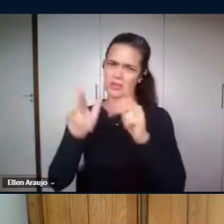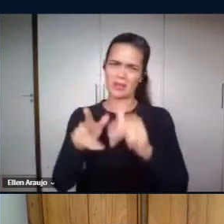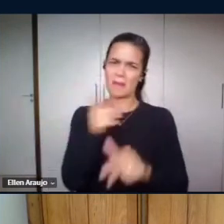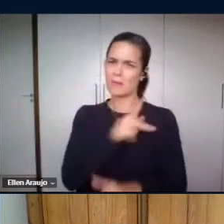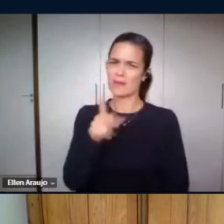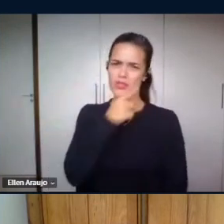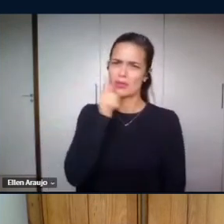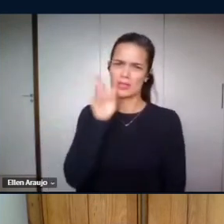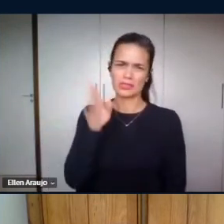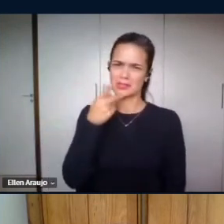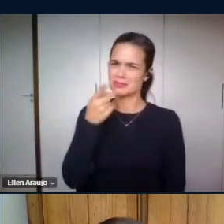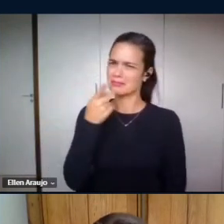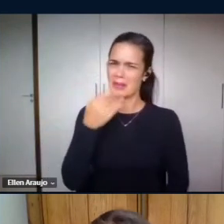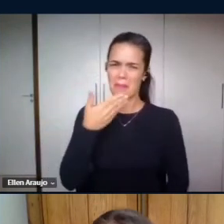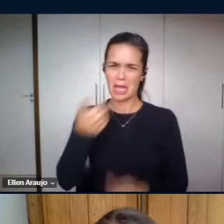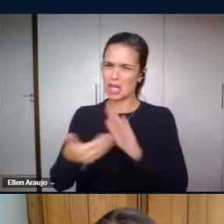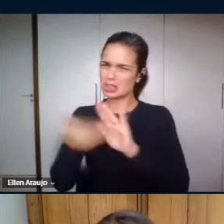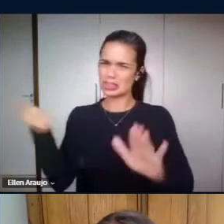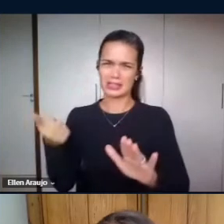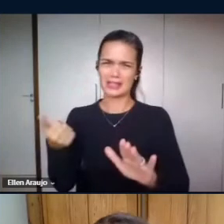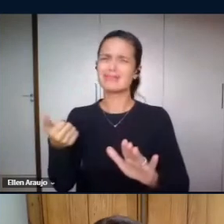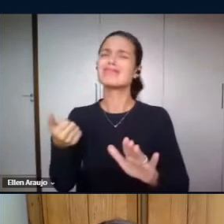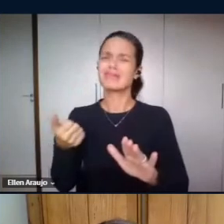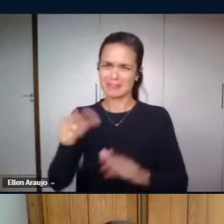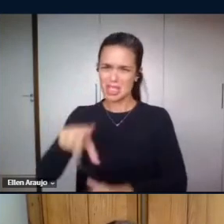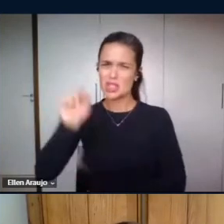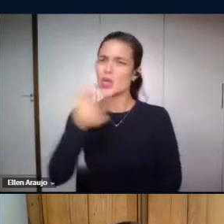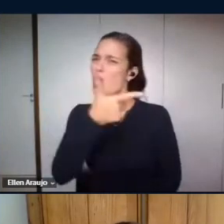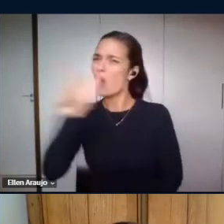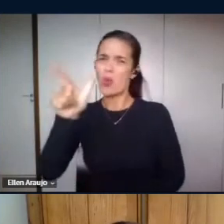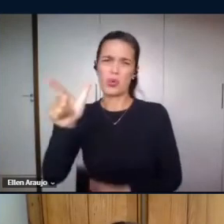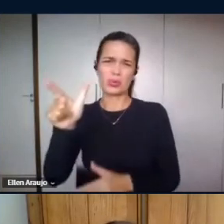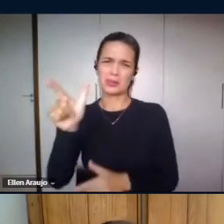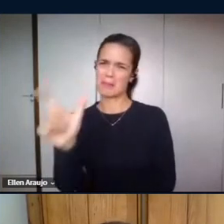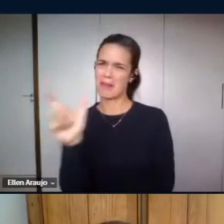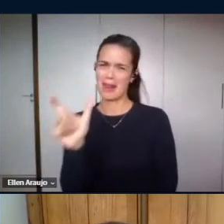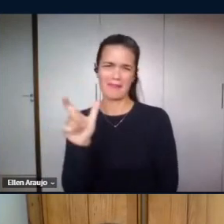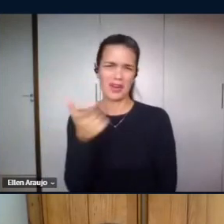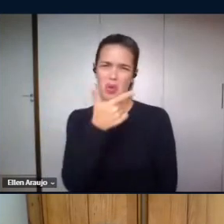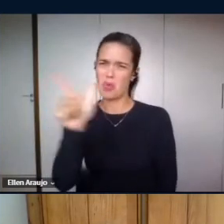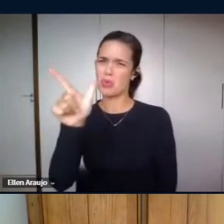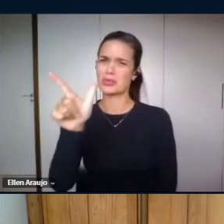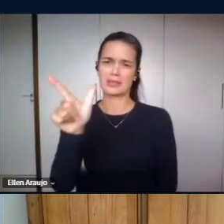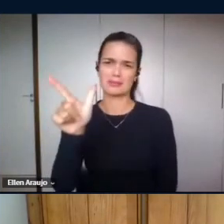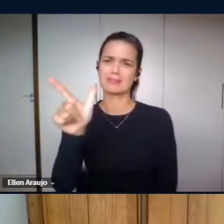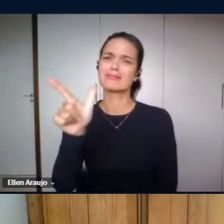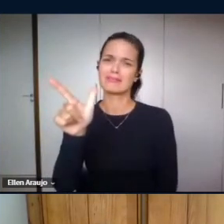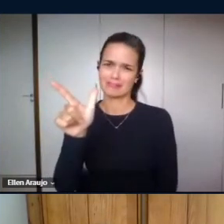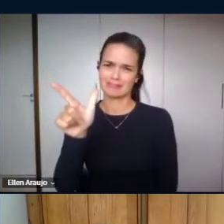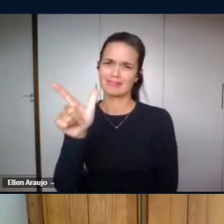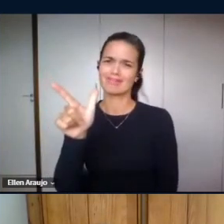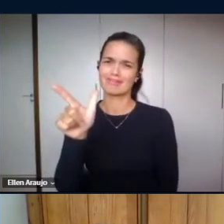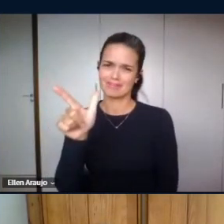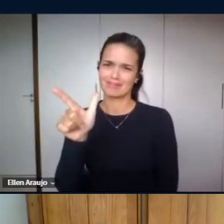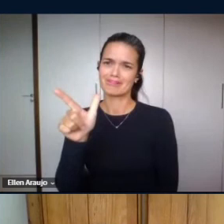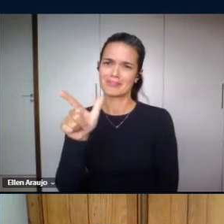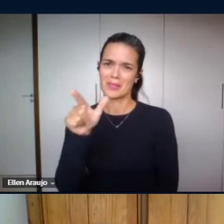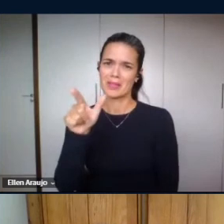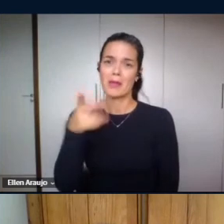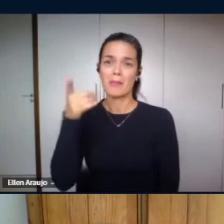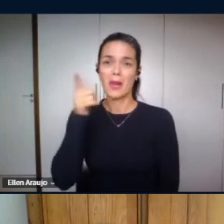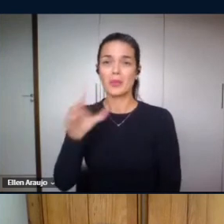expressão perfeita, digamos assim, a melhor expressão que diga o que ele está querendo dizer